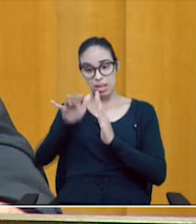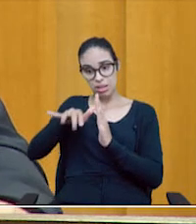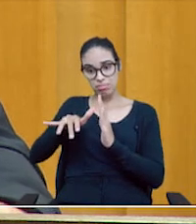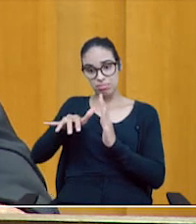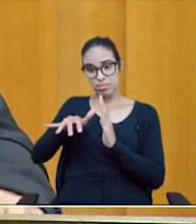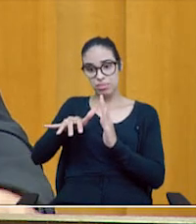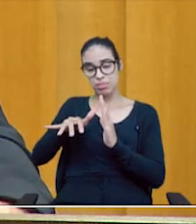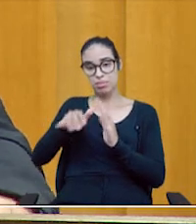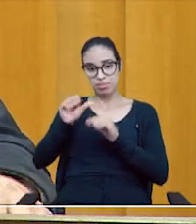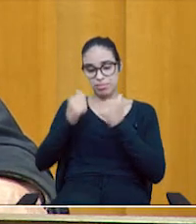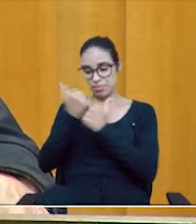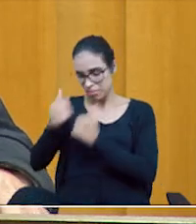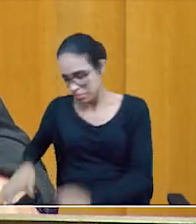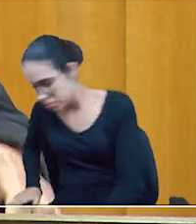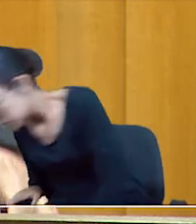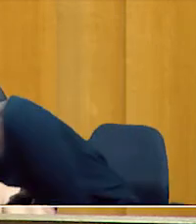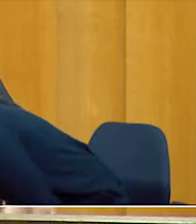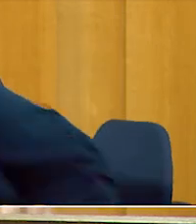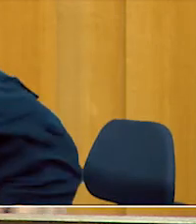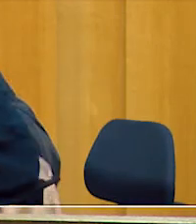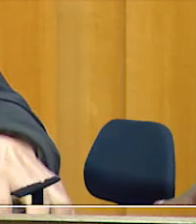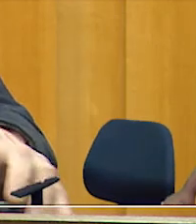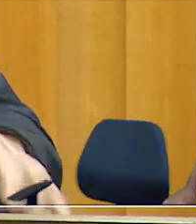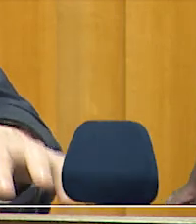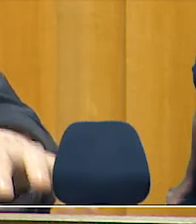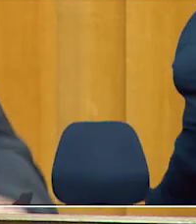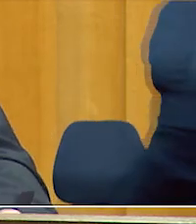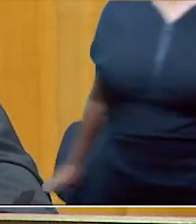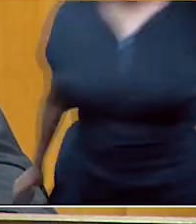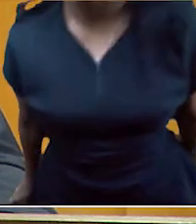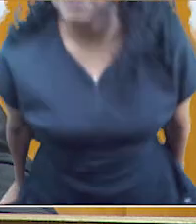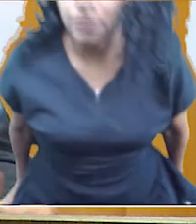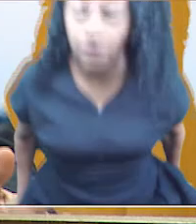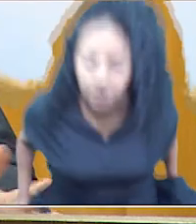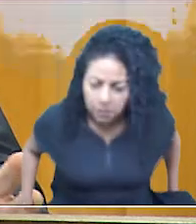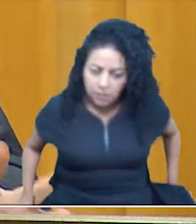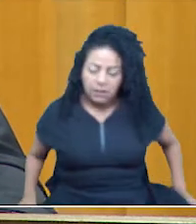Muitas pessoas questionam, mas é um absurdo, o servidor precisa poder trabalhar em casa se ele quiser.